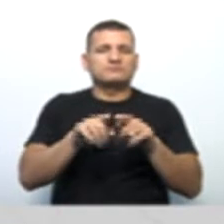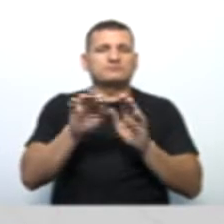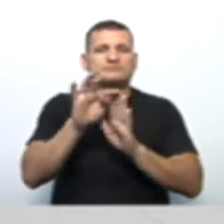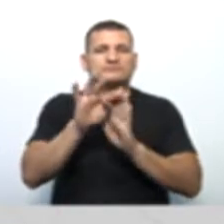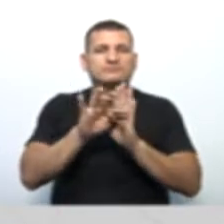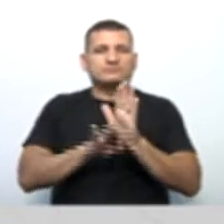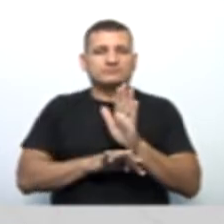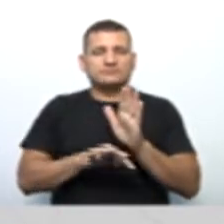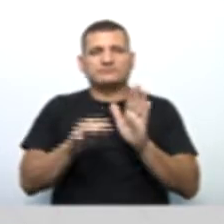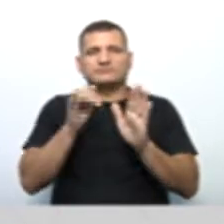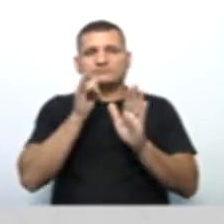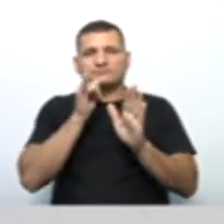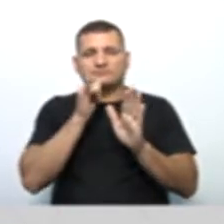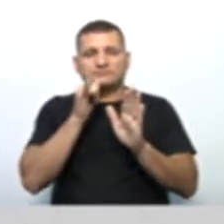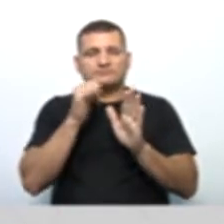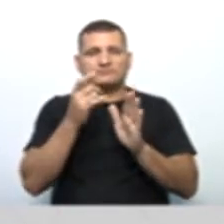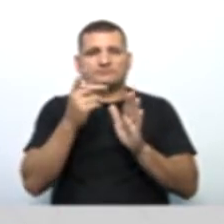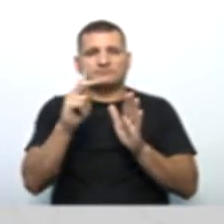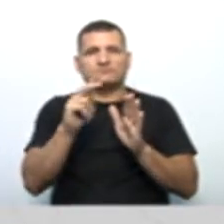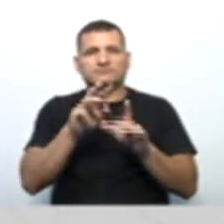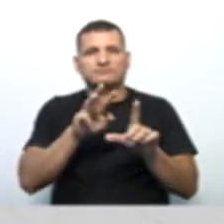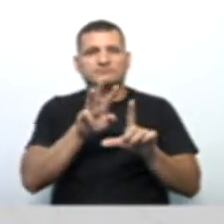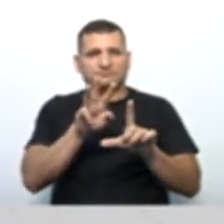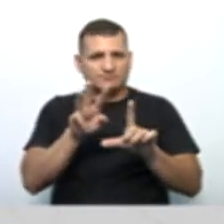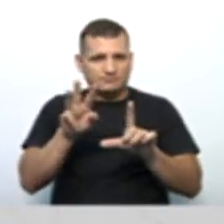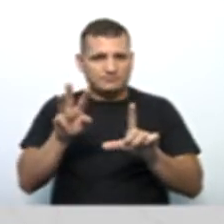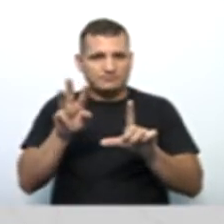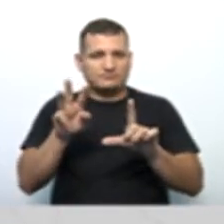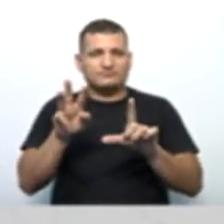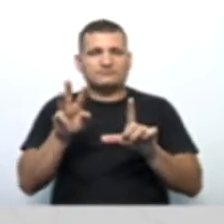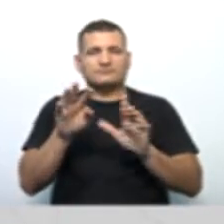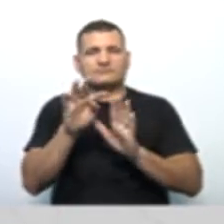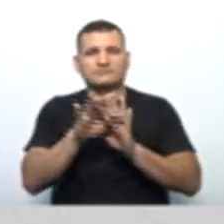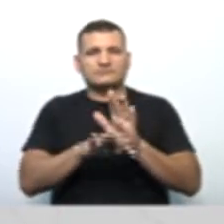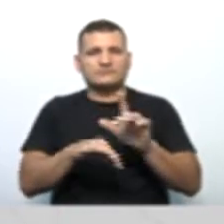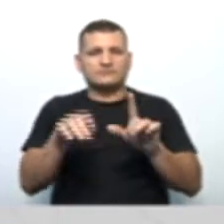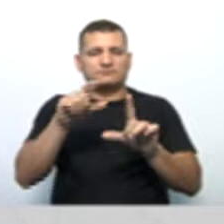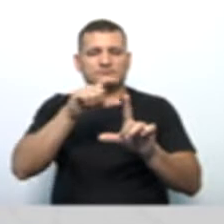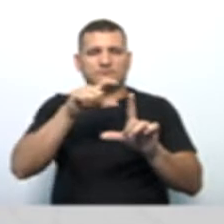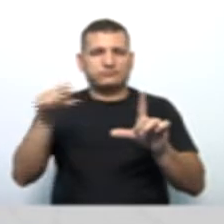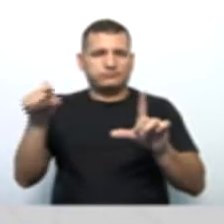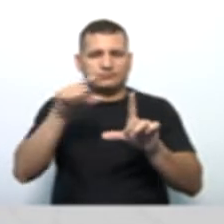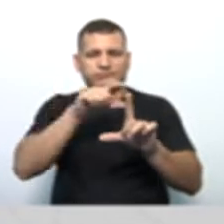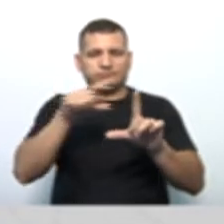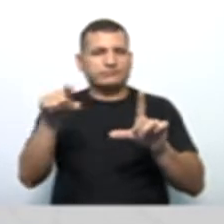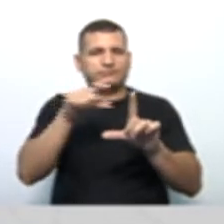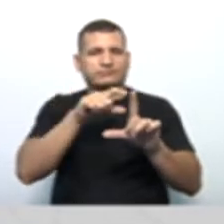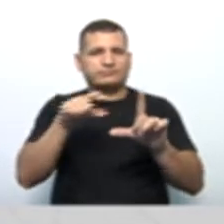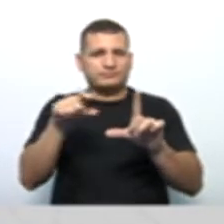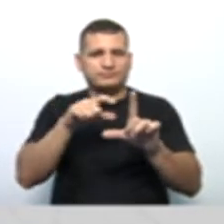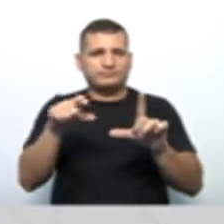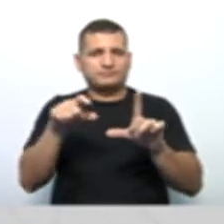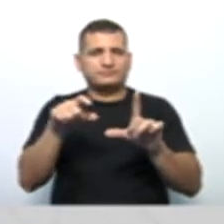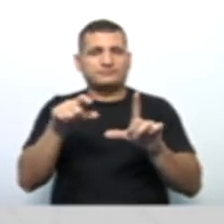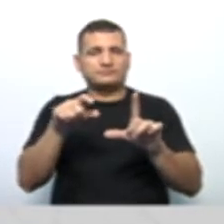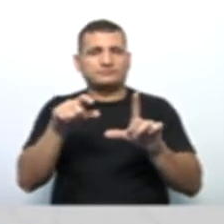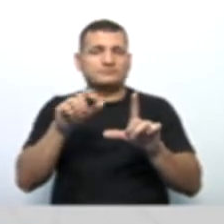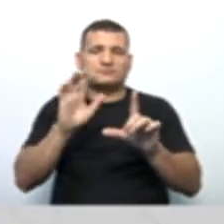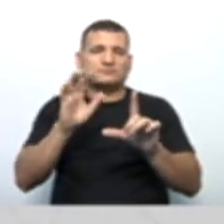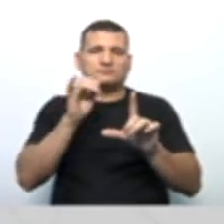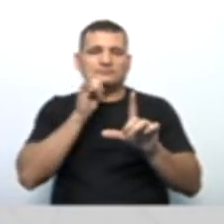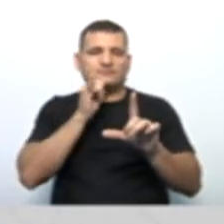você chegou o teu do hotel site de texto mas aquele tipo uma tela branca é o fundo branco